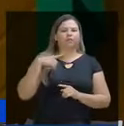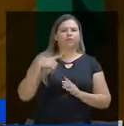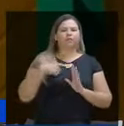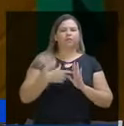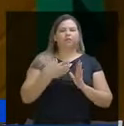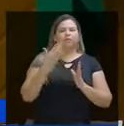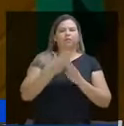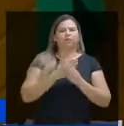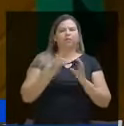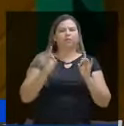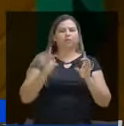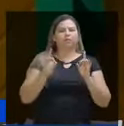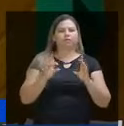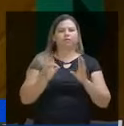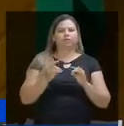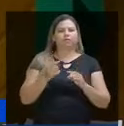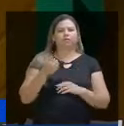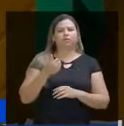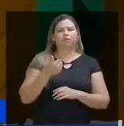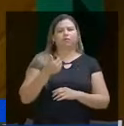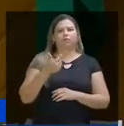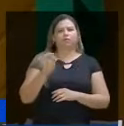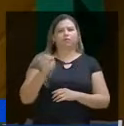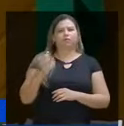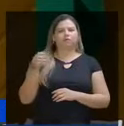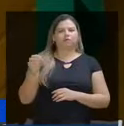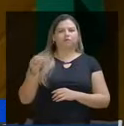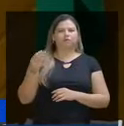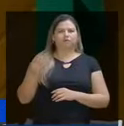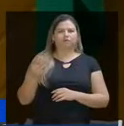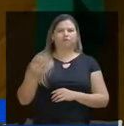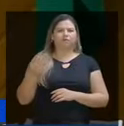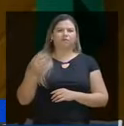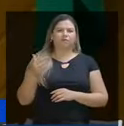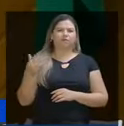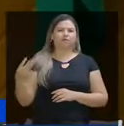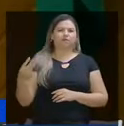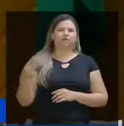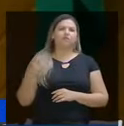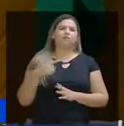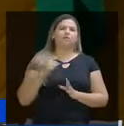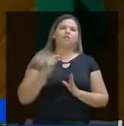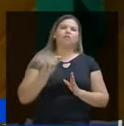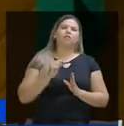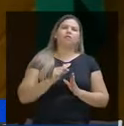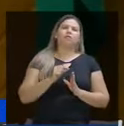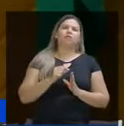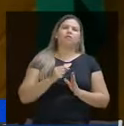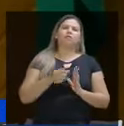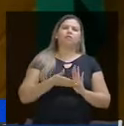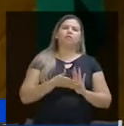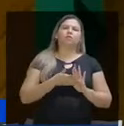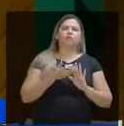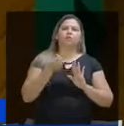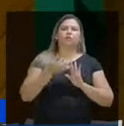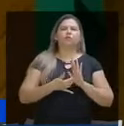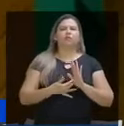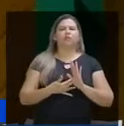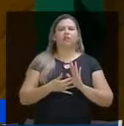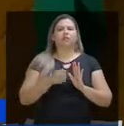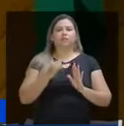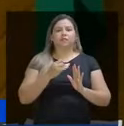especial 190323, no sentido que a quitação eleitoral também é uma condição de